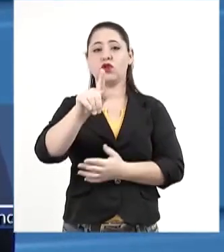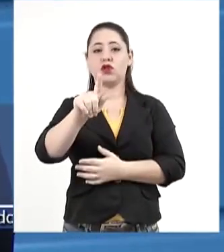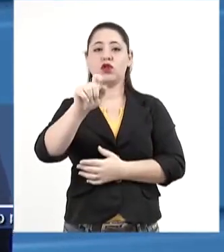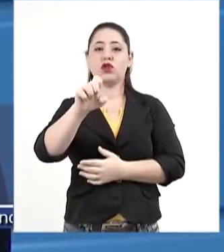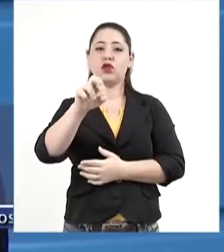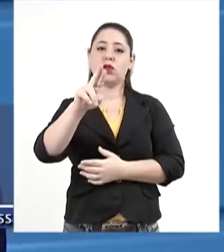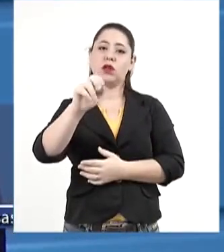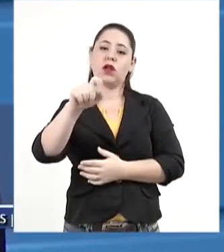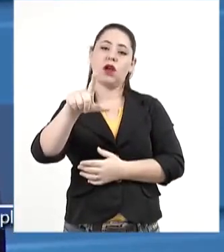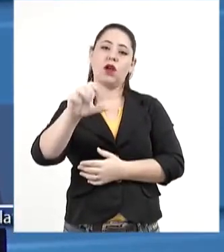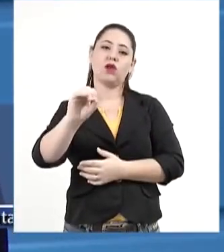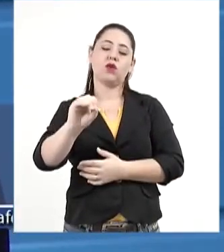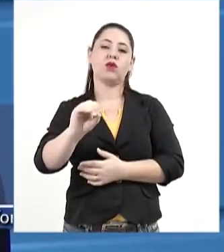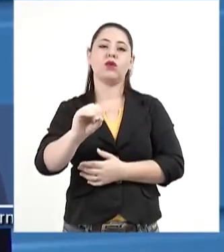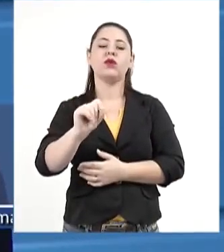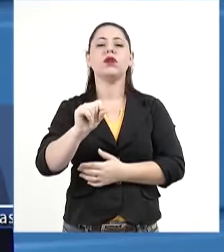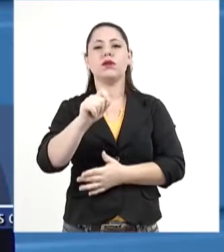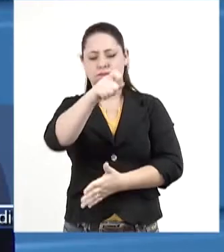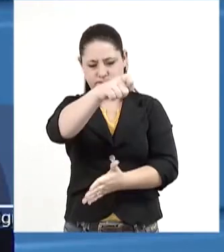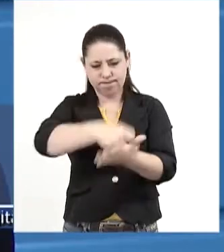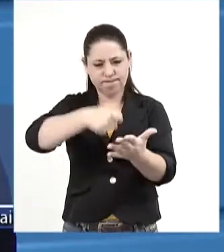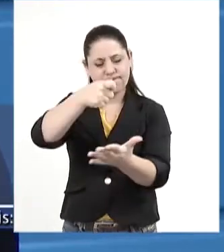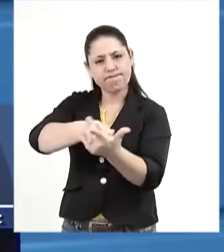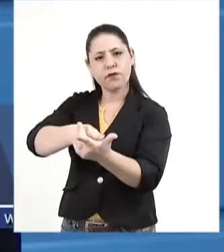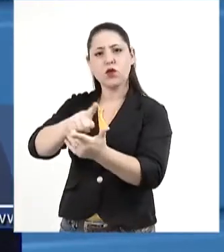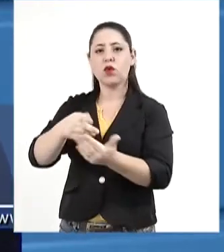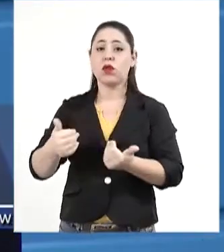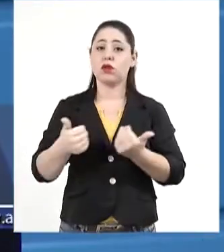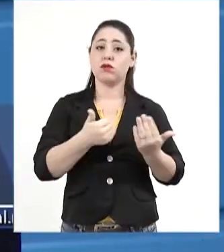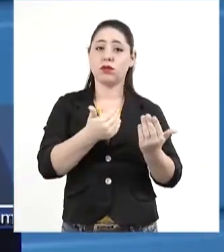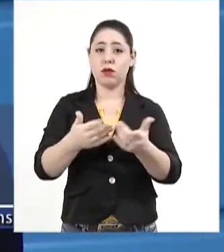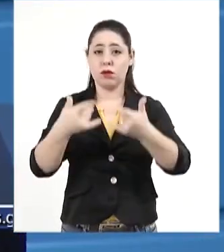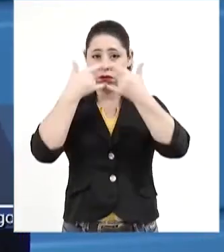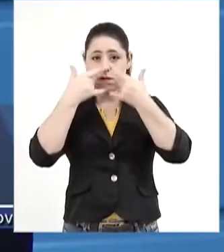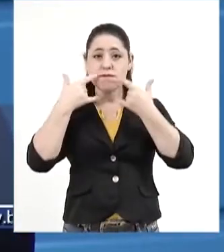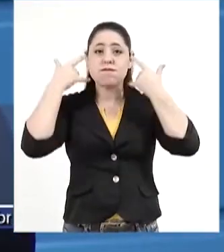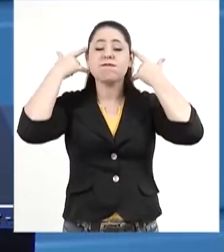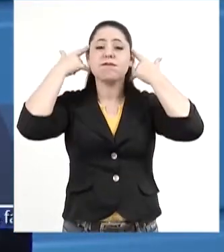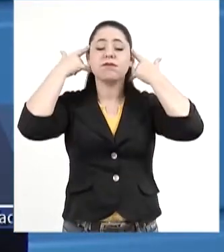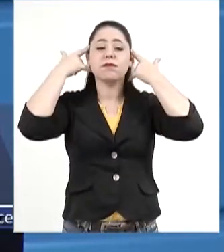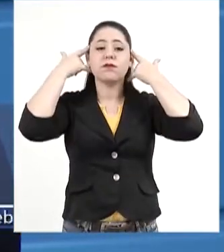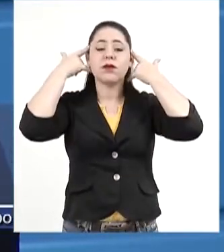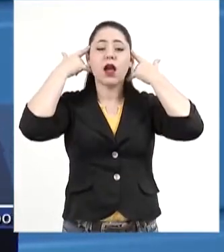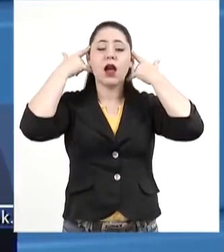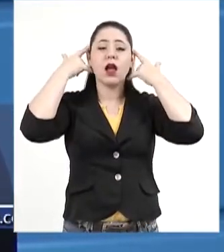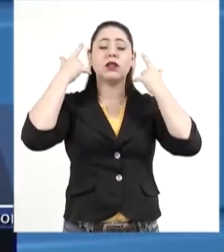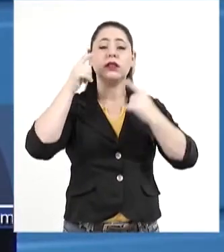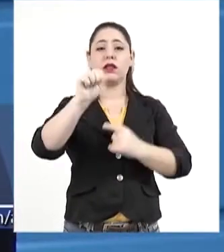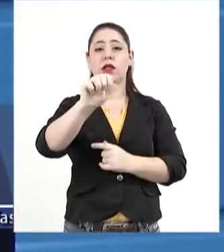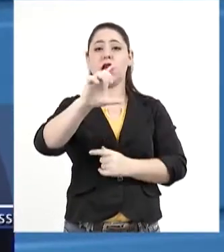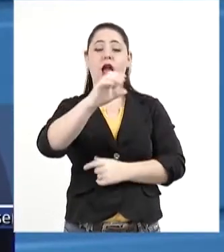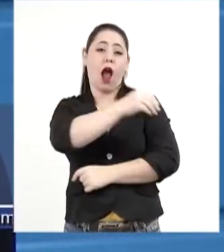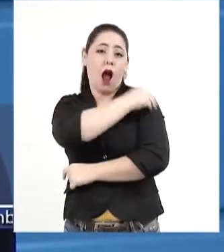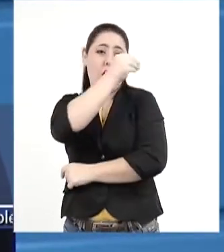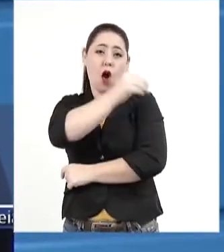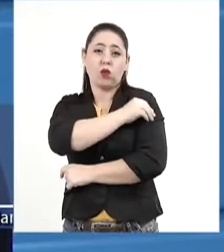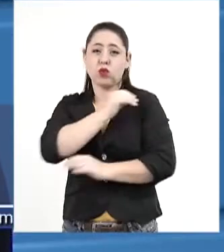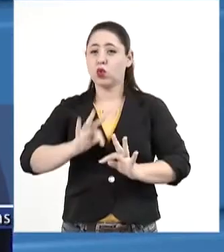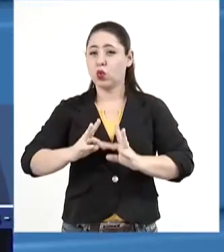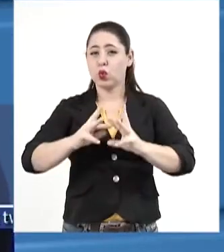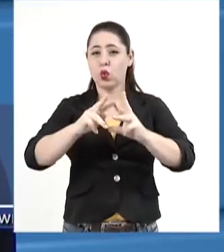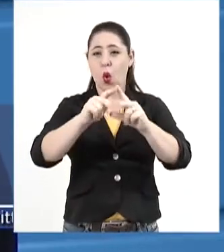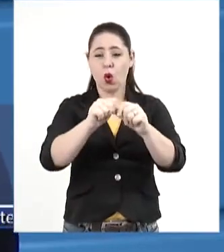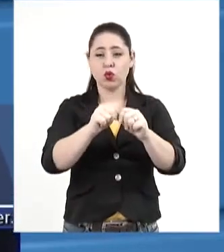Rezende, solicitando que seja intensificado a disponibilização de máscaras de proteção e álcoois em gel para todos os locais de